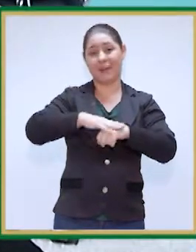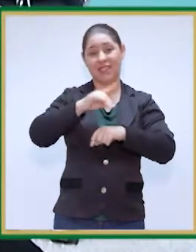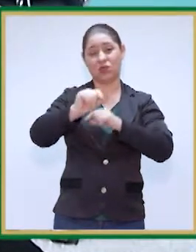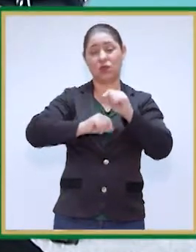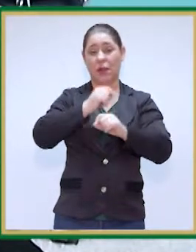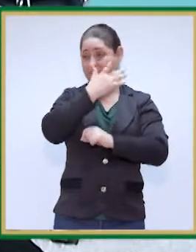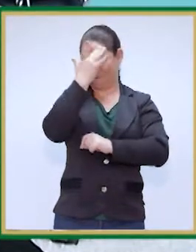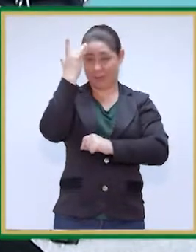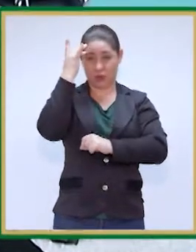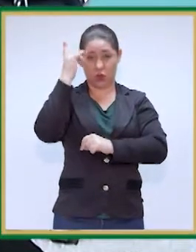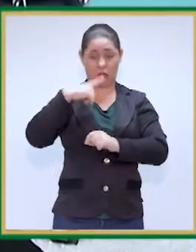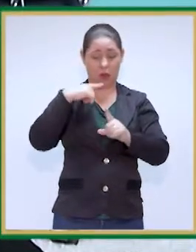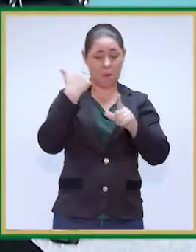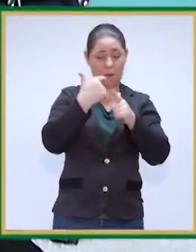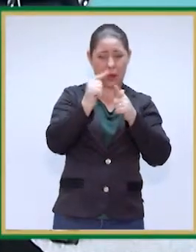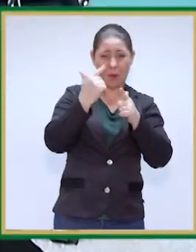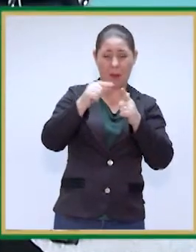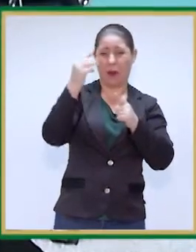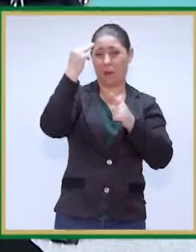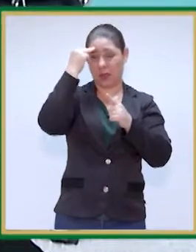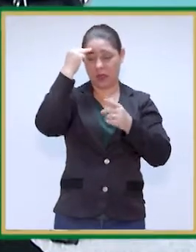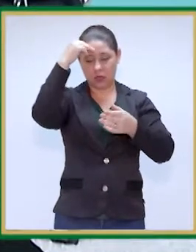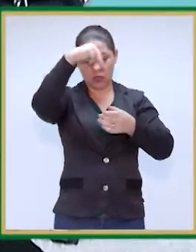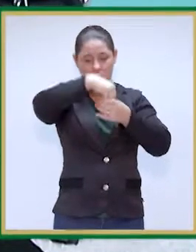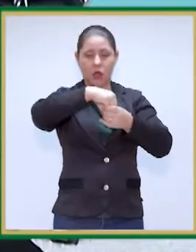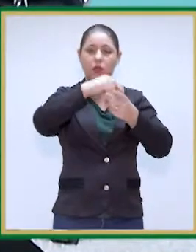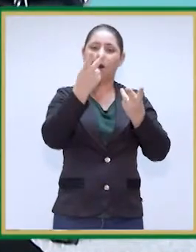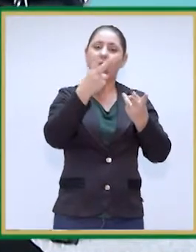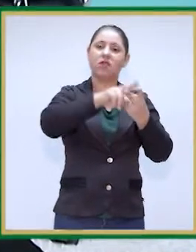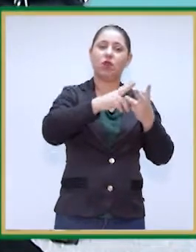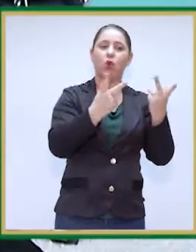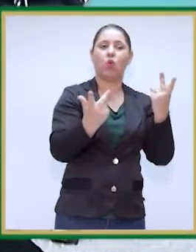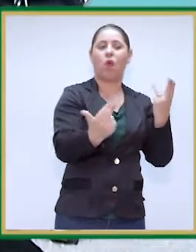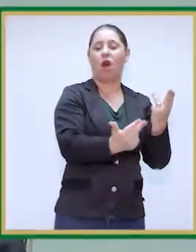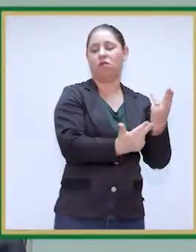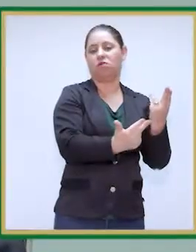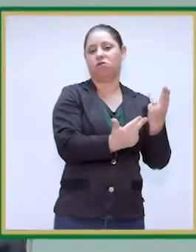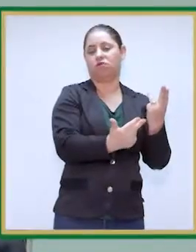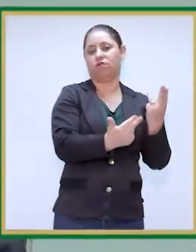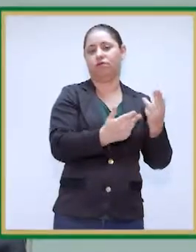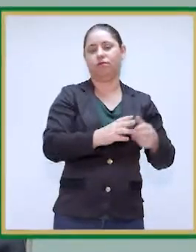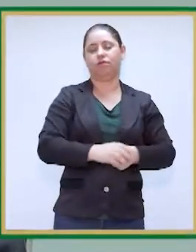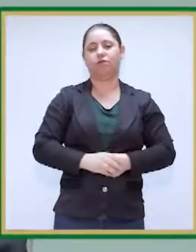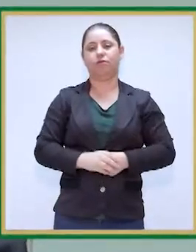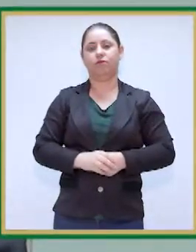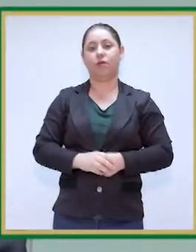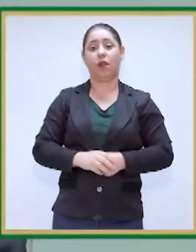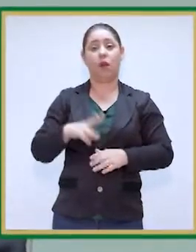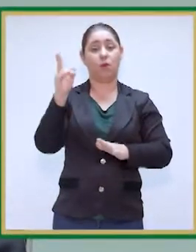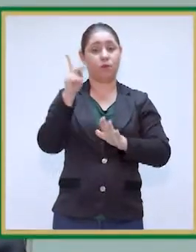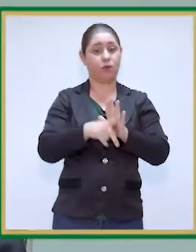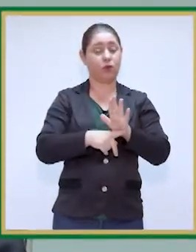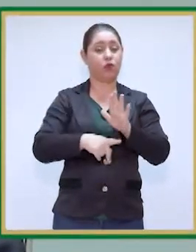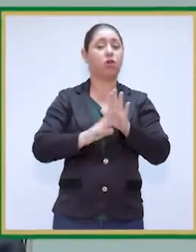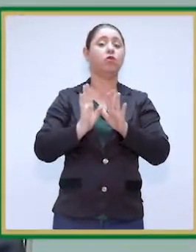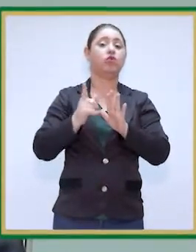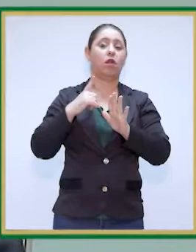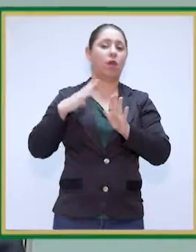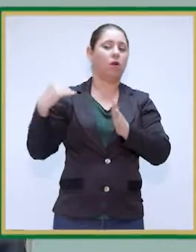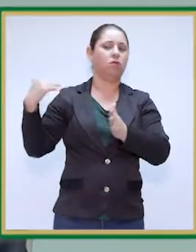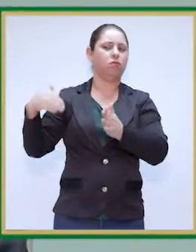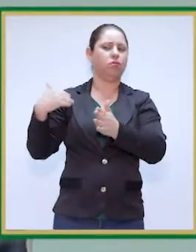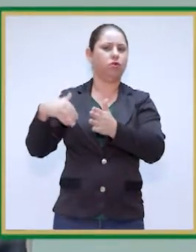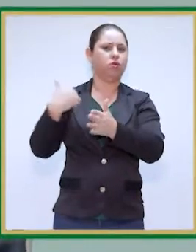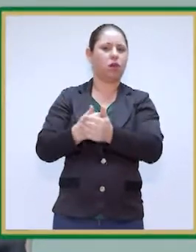mais pessoas portadoras de transtorno mental em ambiente prisional. O projeto já funciona há